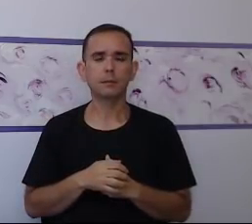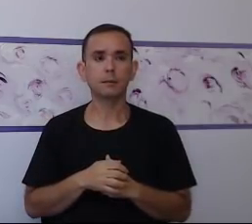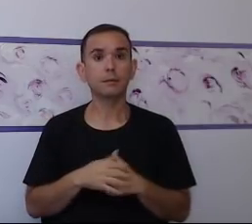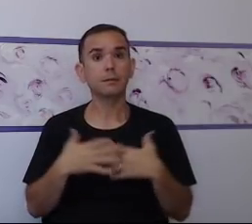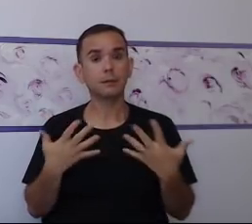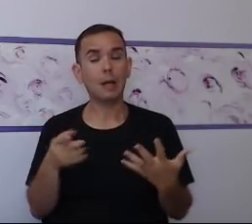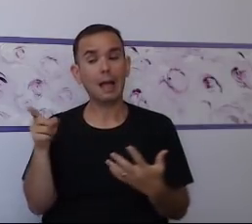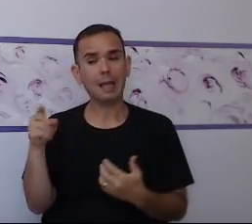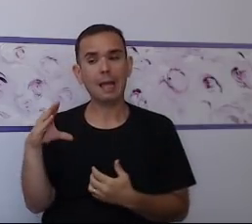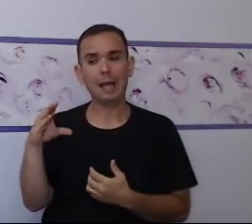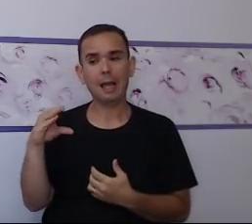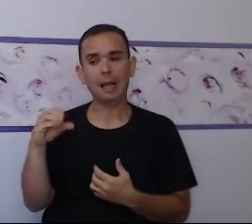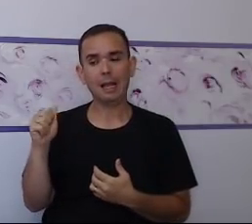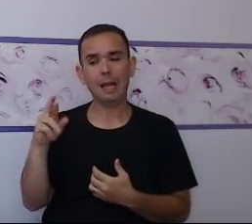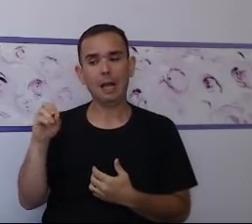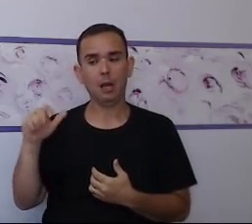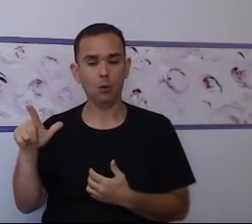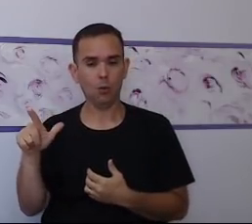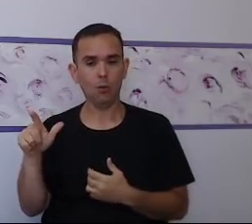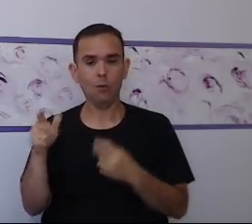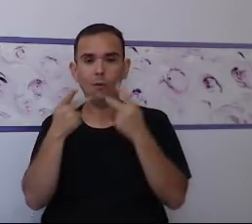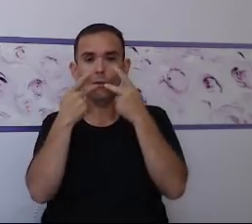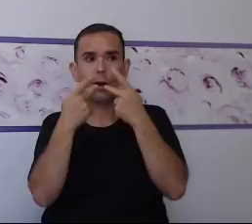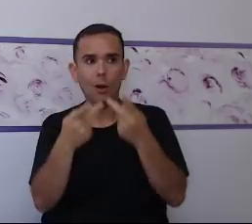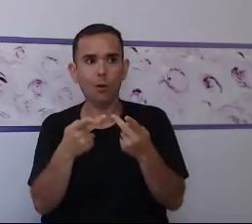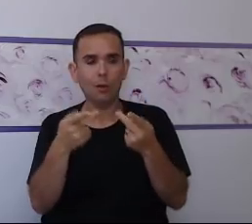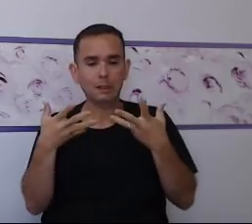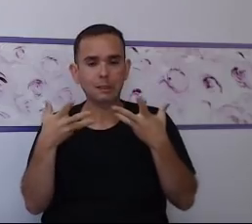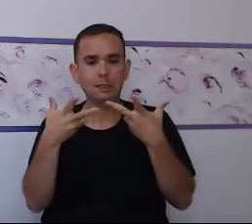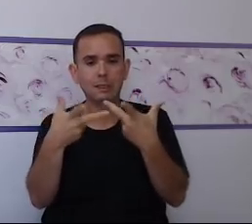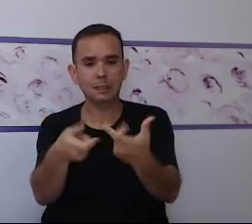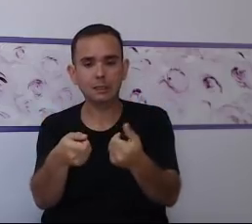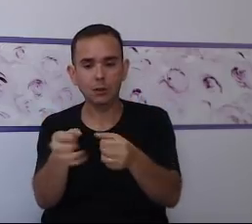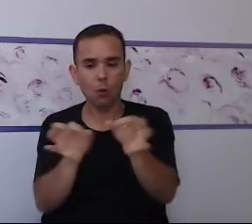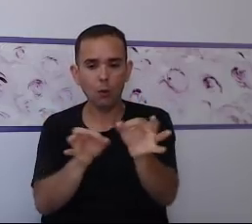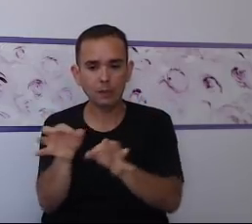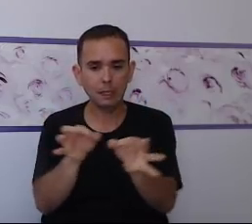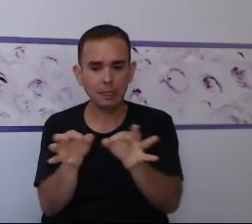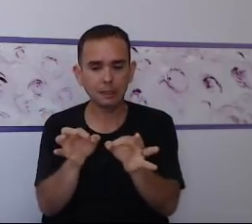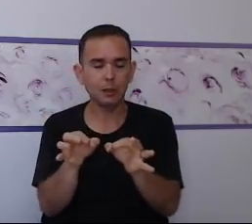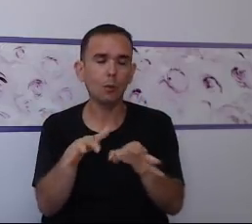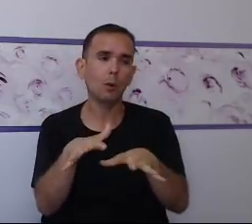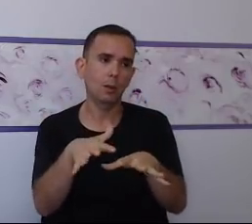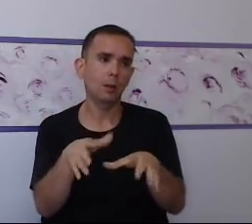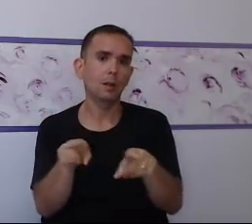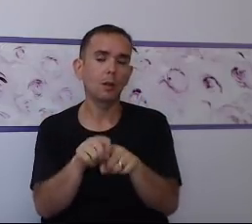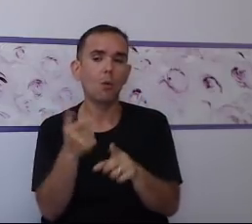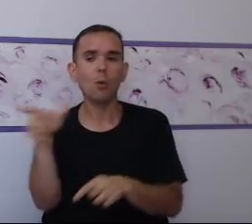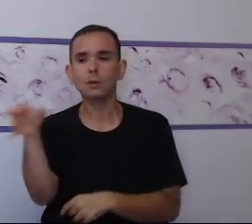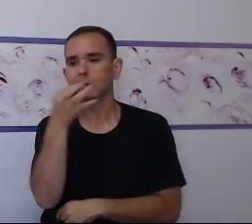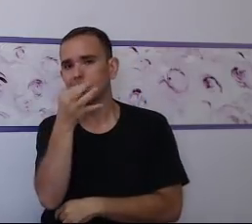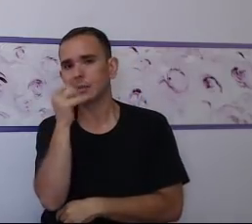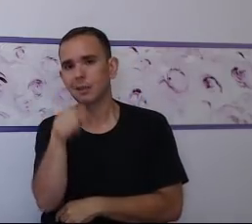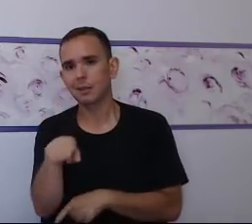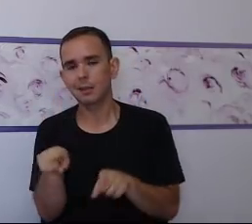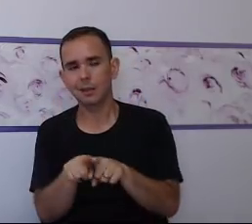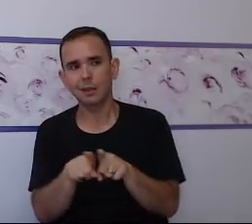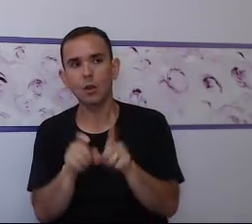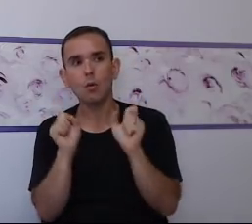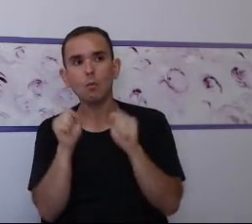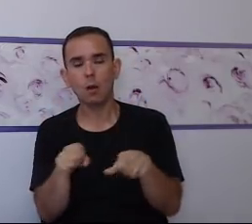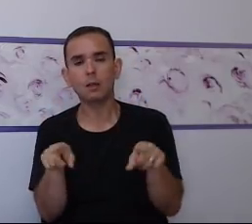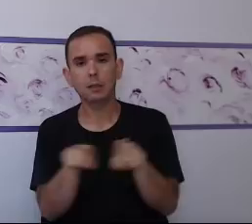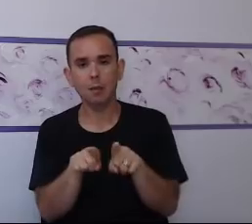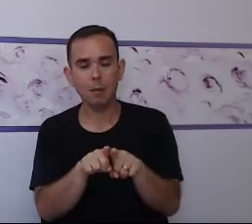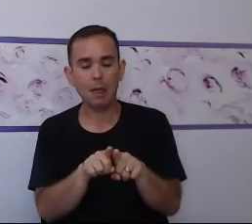Olha aí a Carol está falando em estar estimulando a coordenação motora, aí a gente já traz uma outra sugestão, né? Que a gente já pode estar